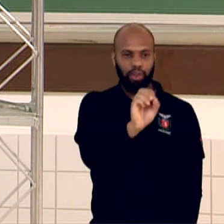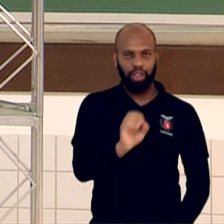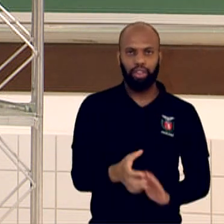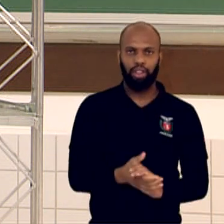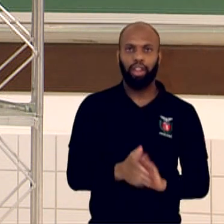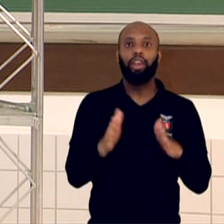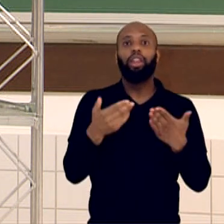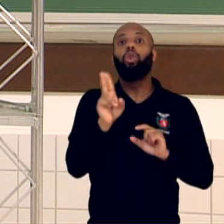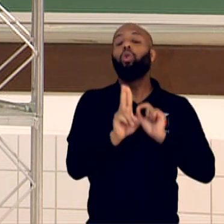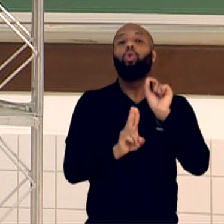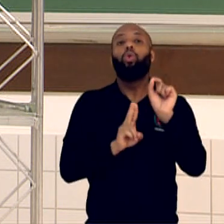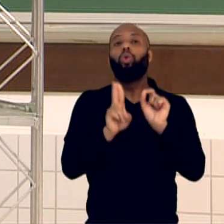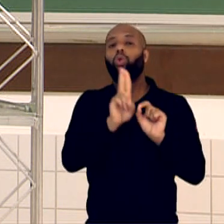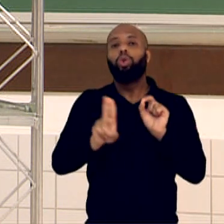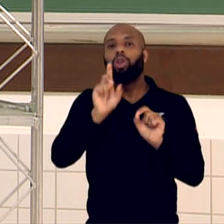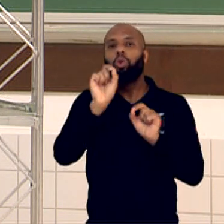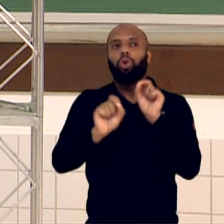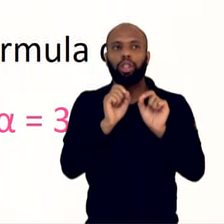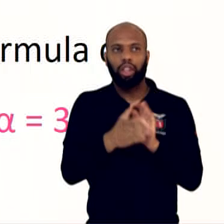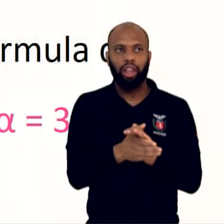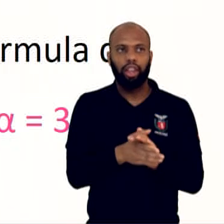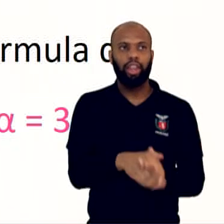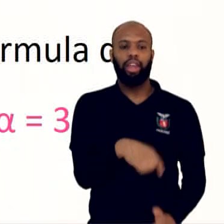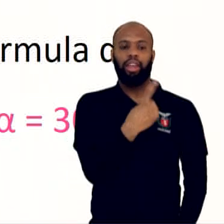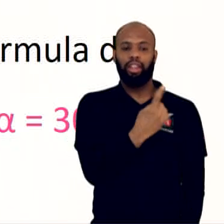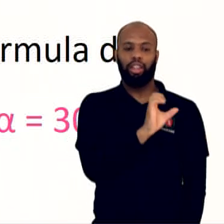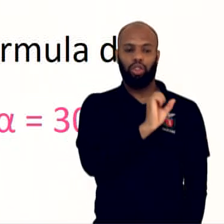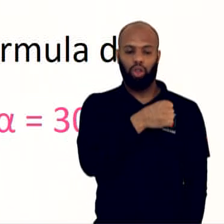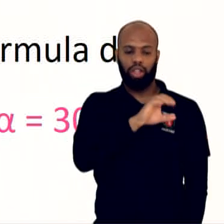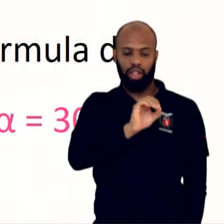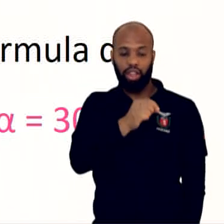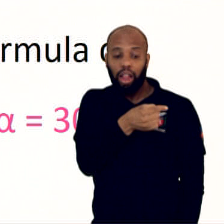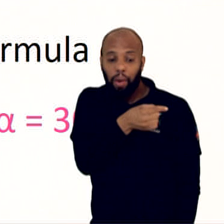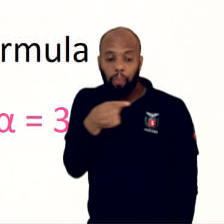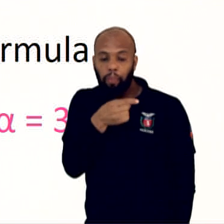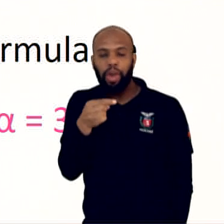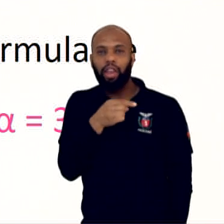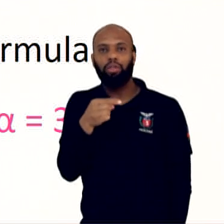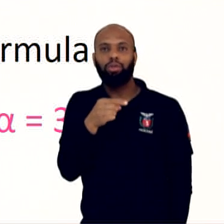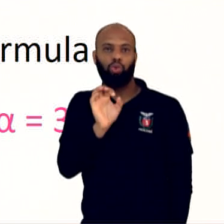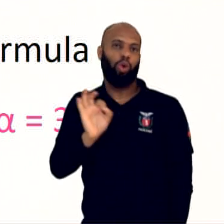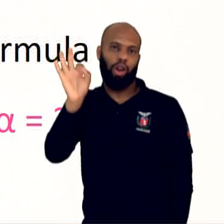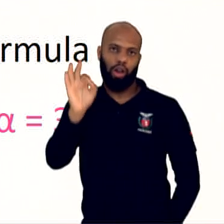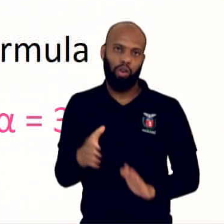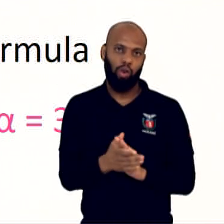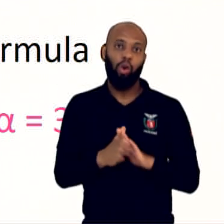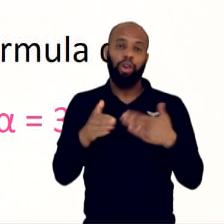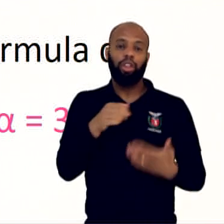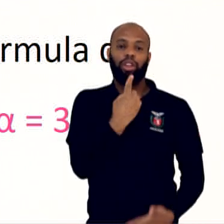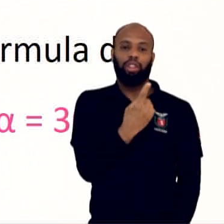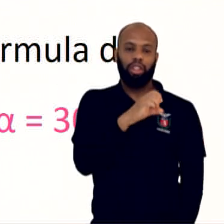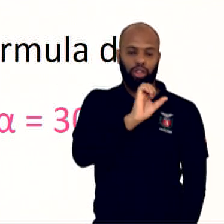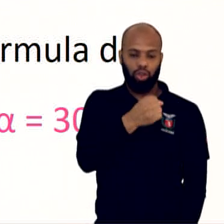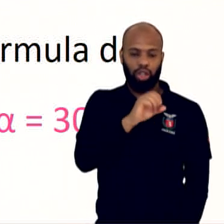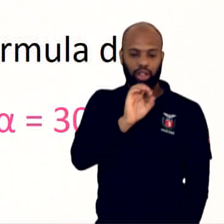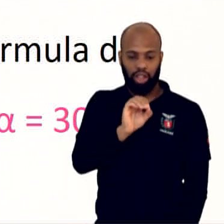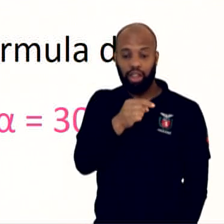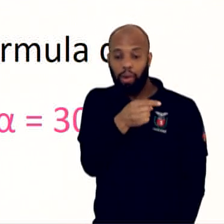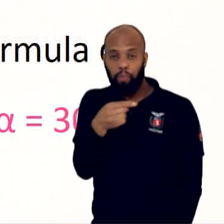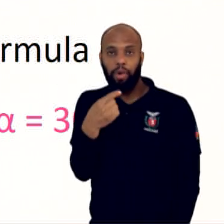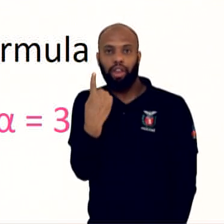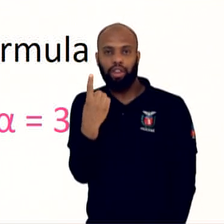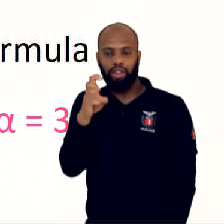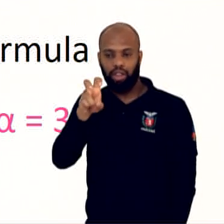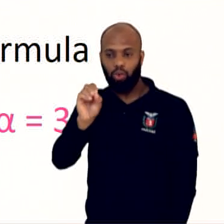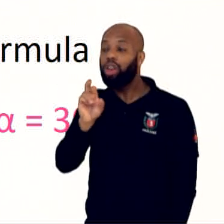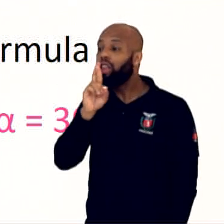gente vai usar? 180 menos o valor do arco. Nesse caso, 180 menos 150, que por sua